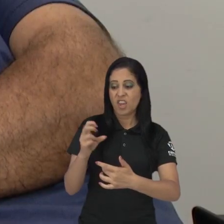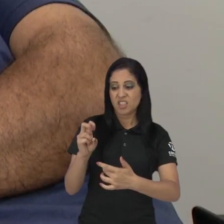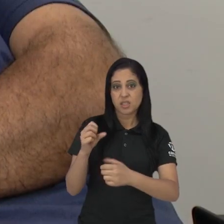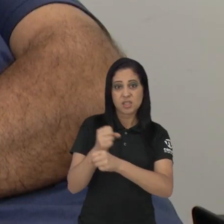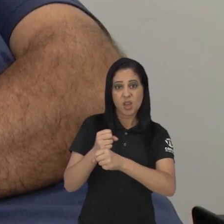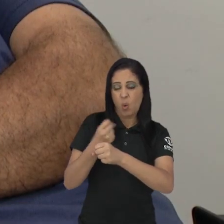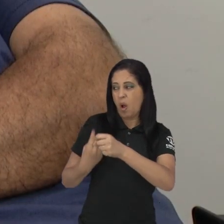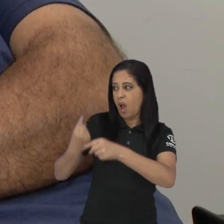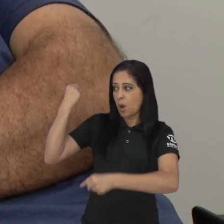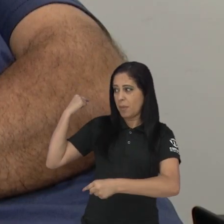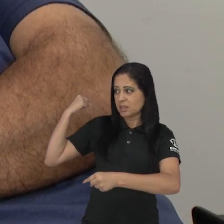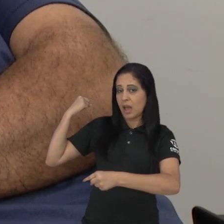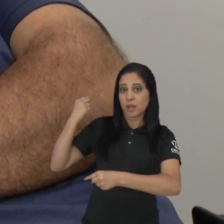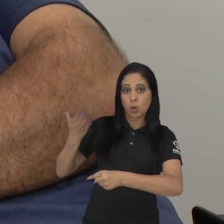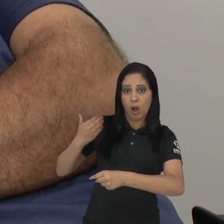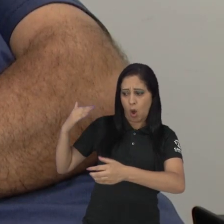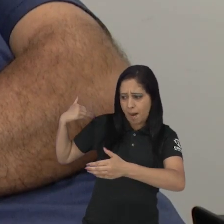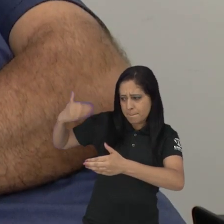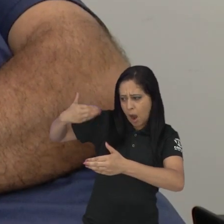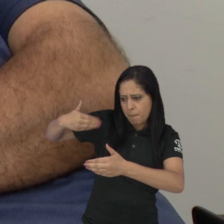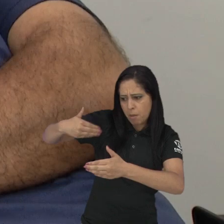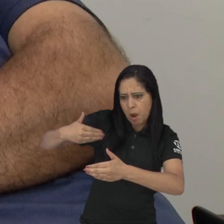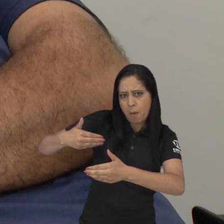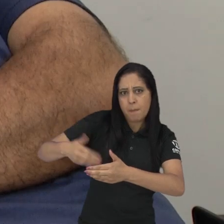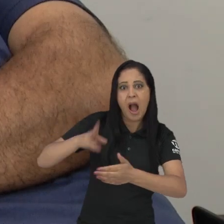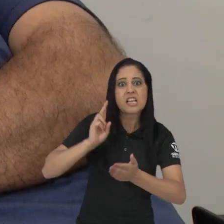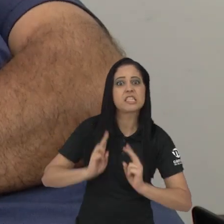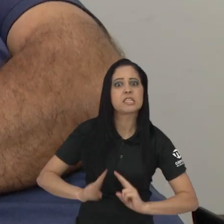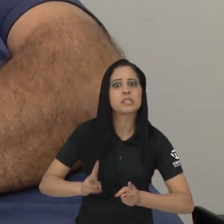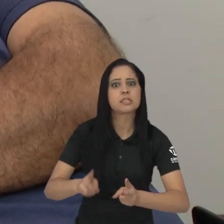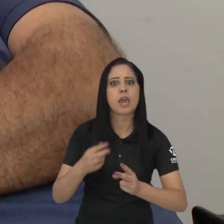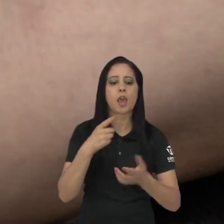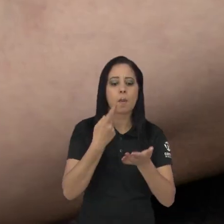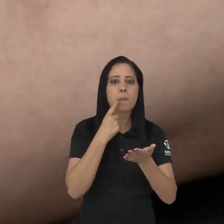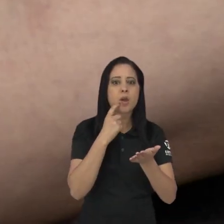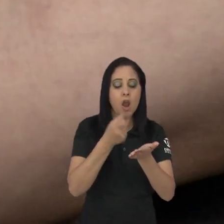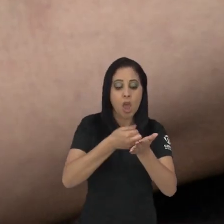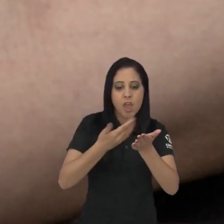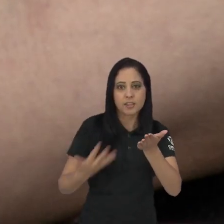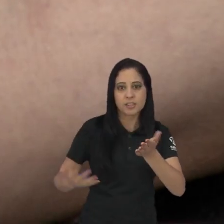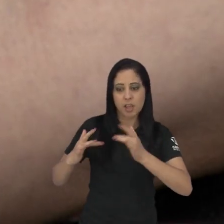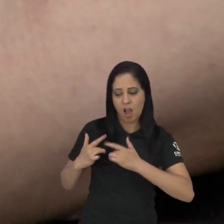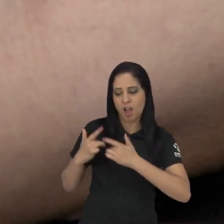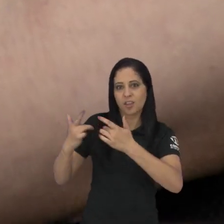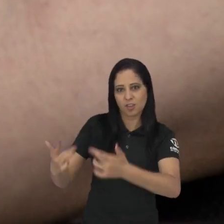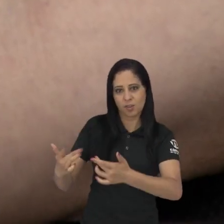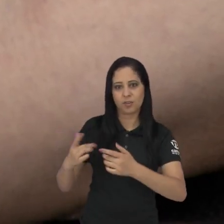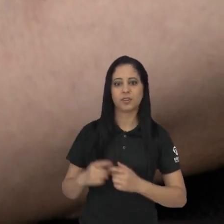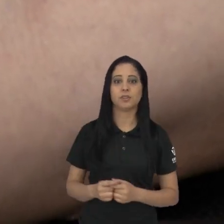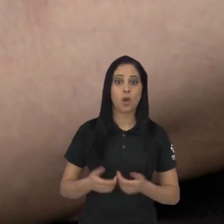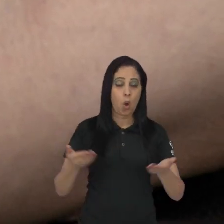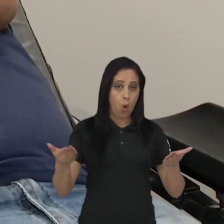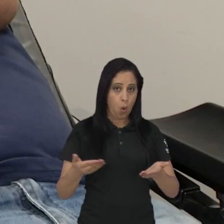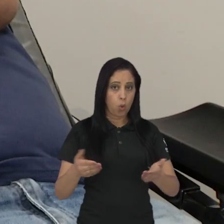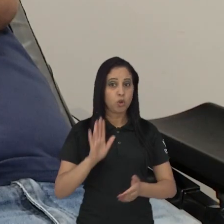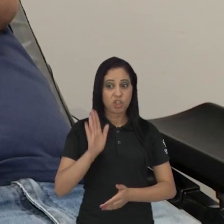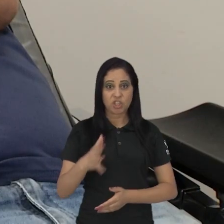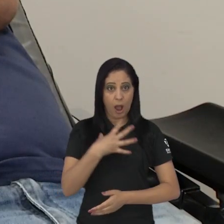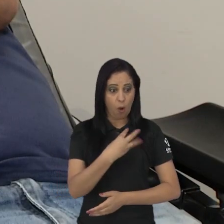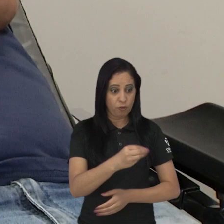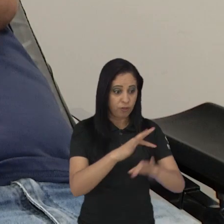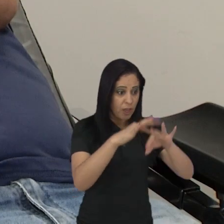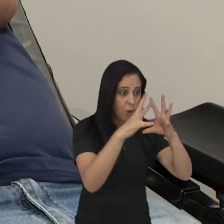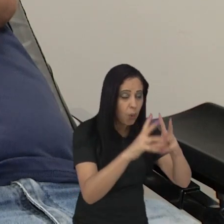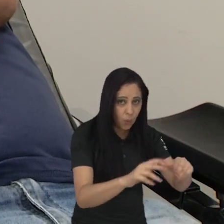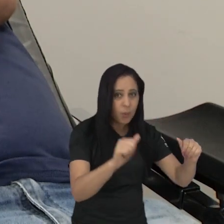Desde então, o funcionário público não parou mais e, quando pode, doa sangue mais de uma vez ao ano. Hoje, com